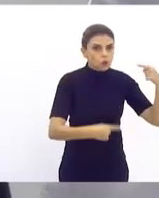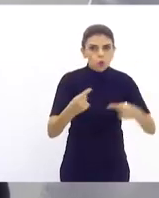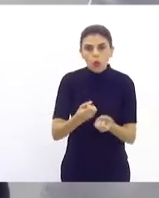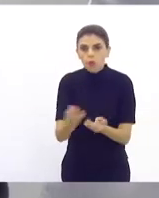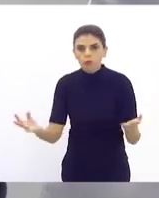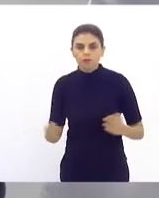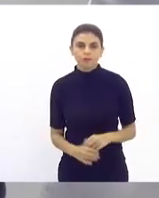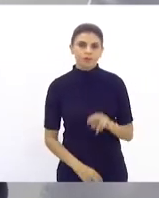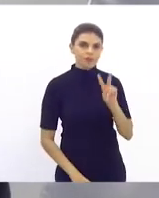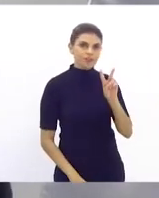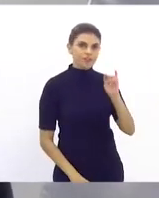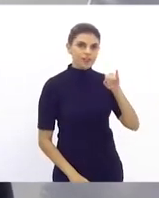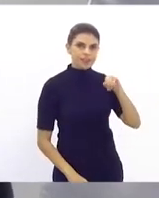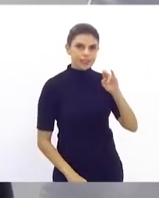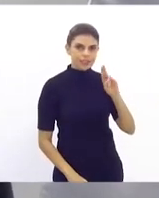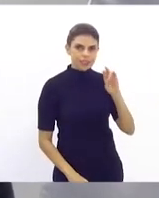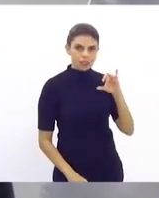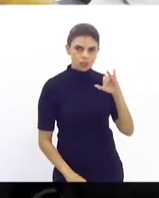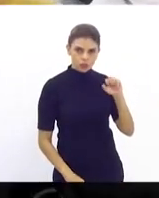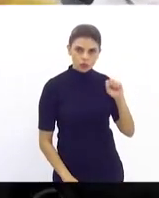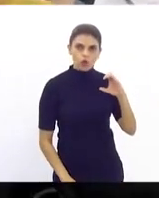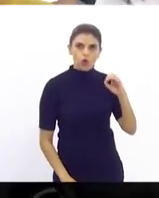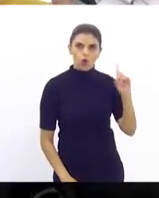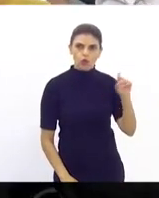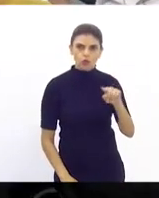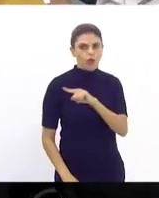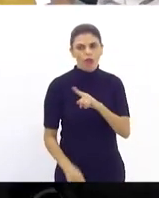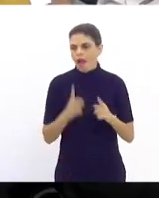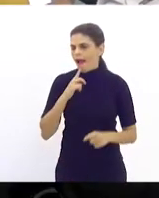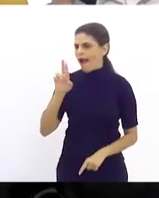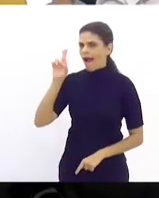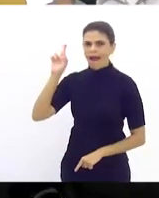Cozzolino. A deputada Verônica está coberta de razão.